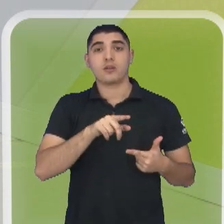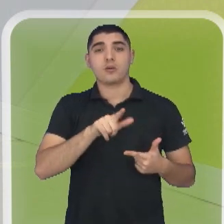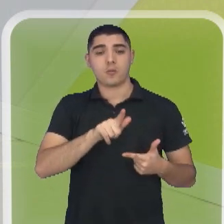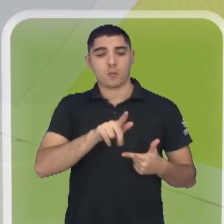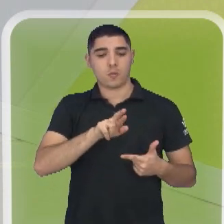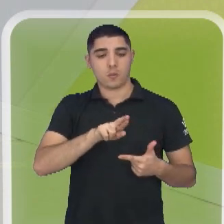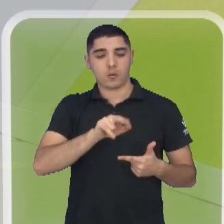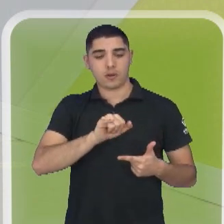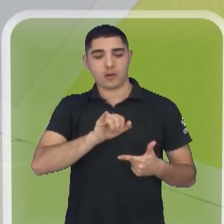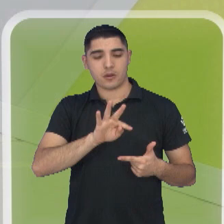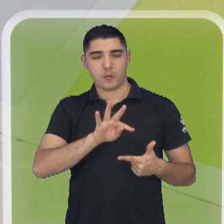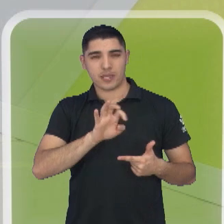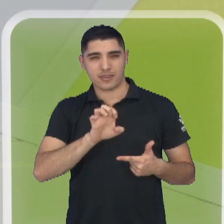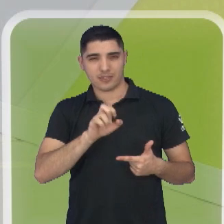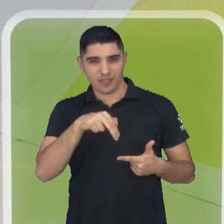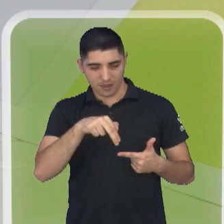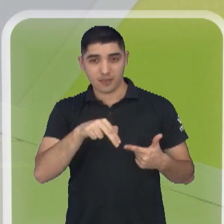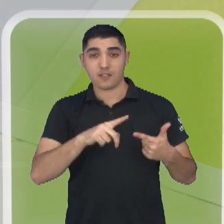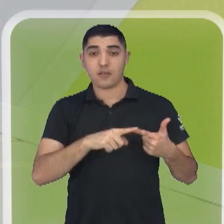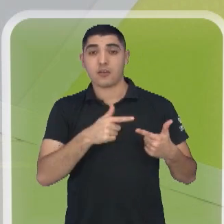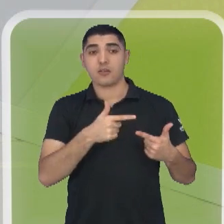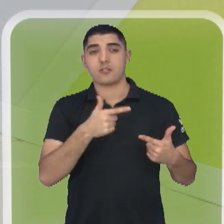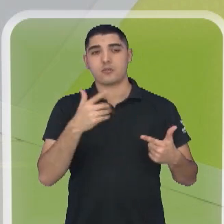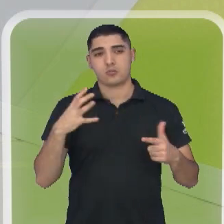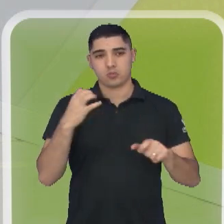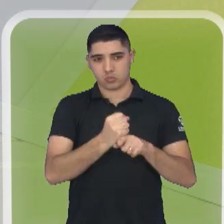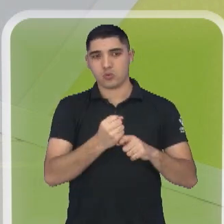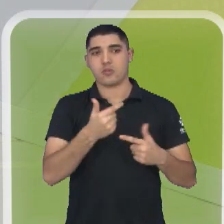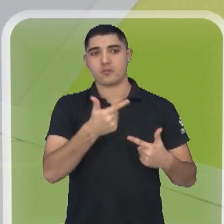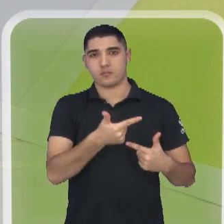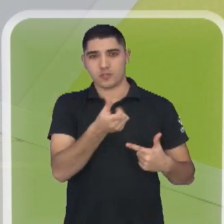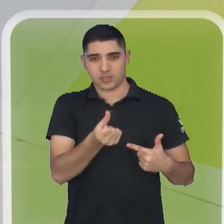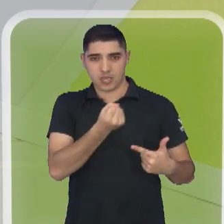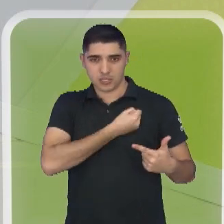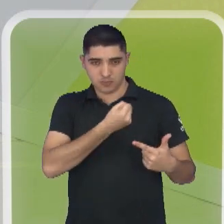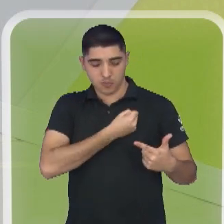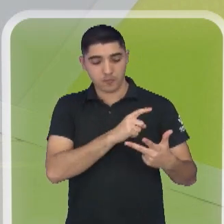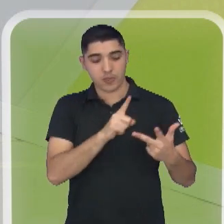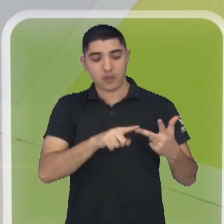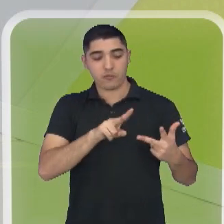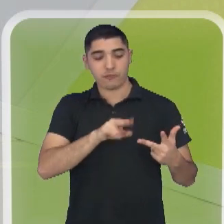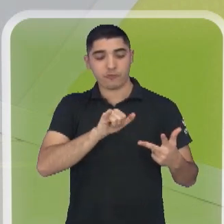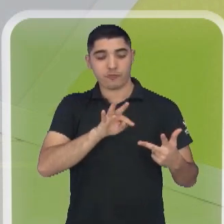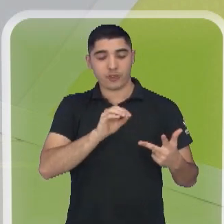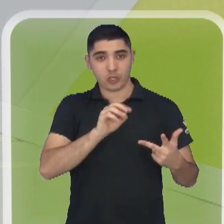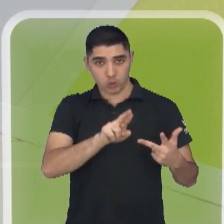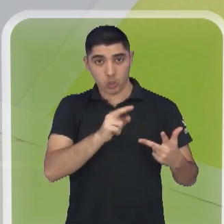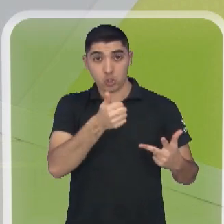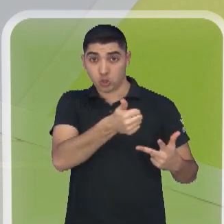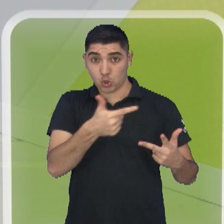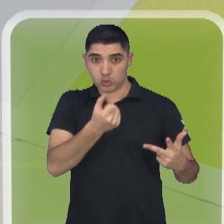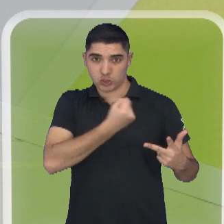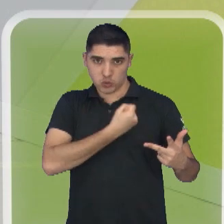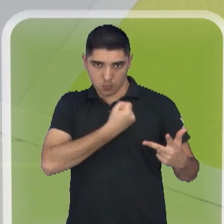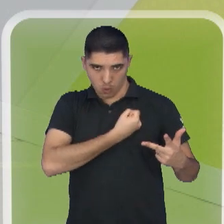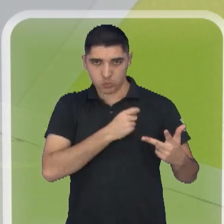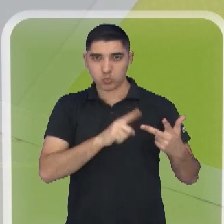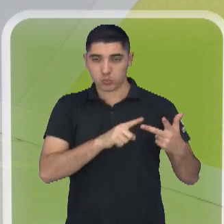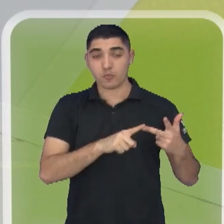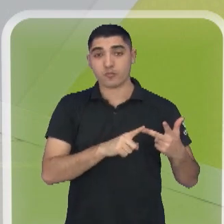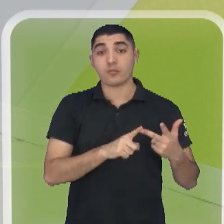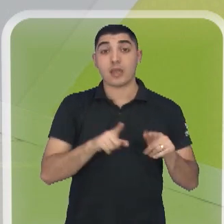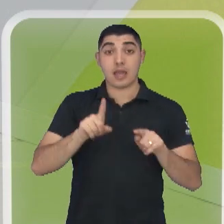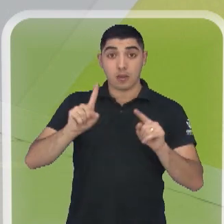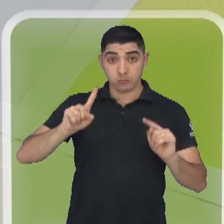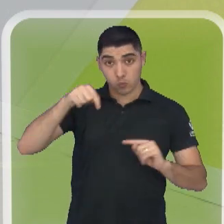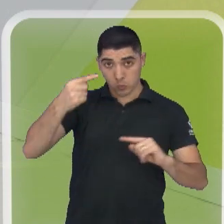terceiro, 23 pontos, 6 rebotes e 1 assistência, e o Vitor, 12 pontos, 4 rebotes, nenhuma assistência. Próximo jogo